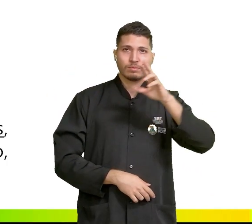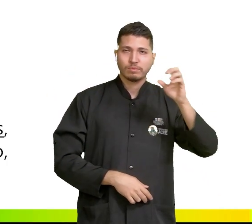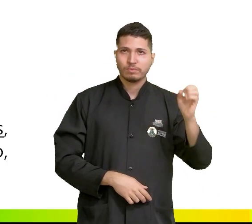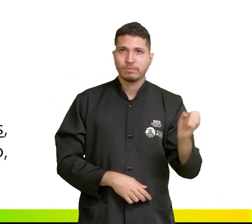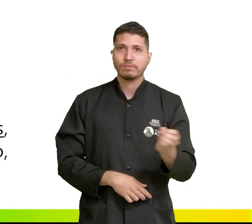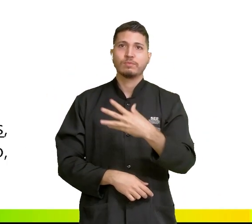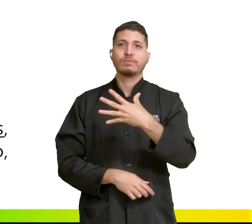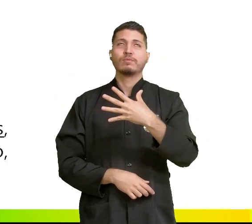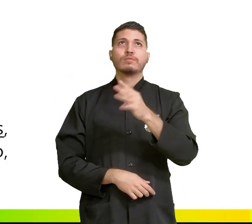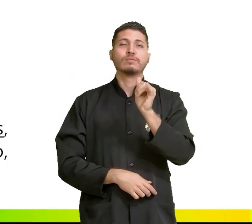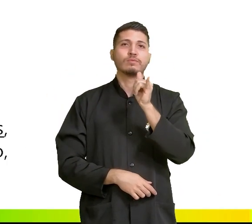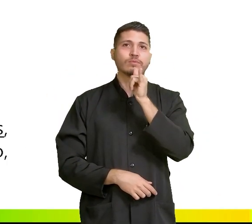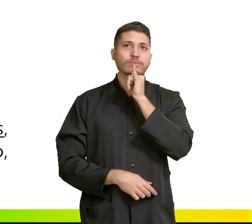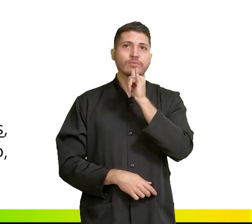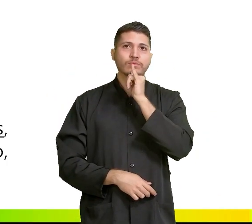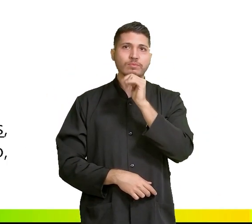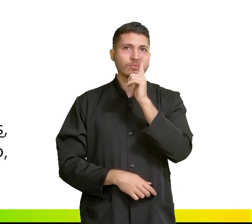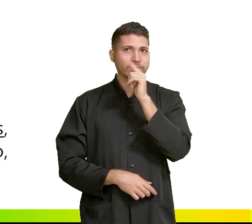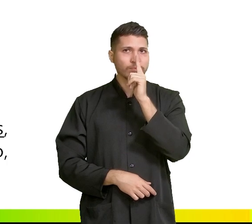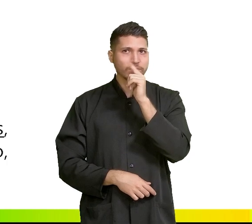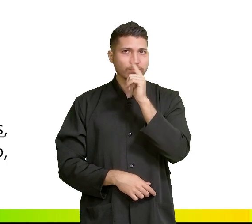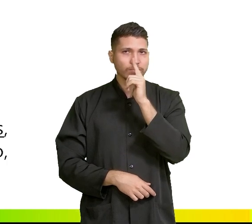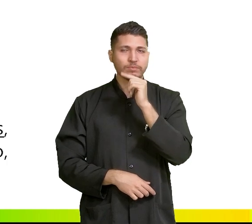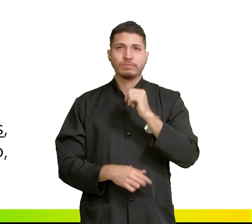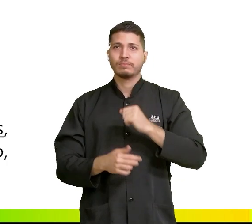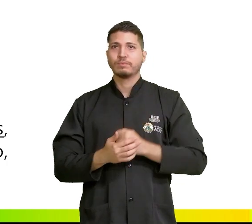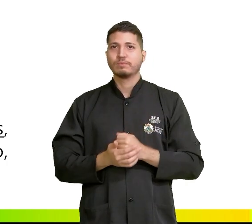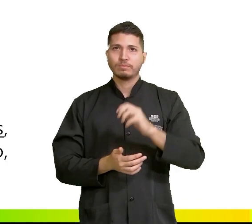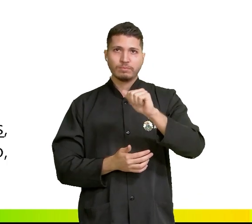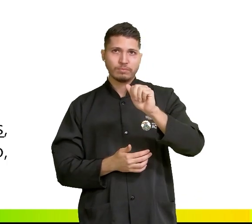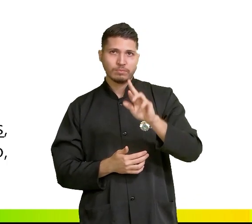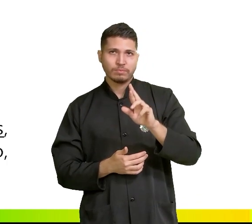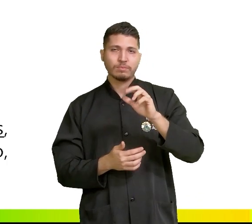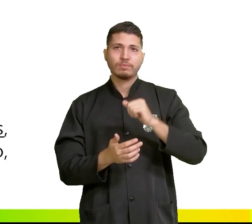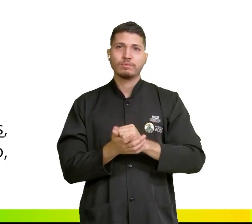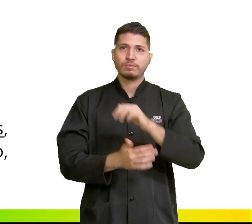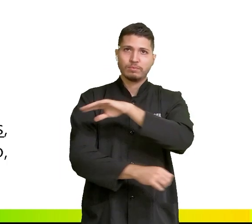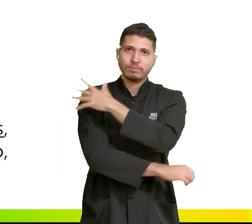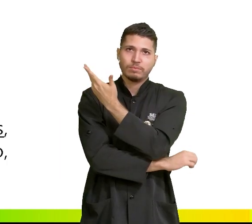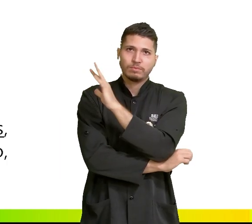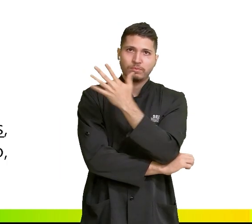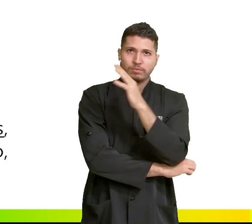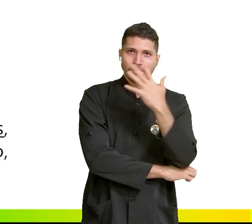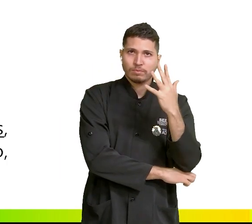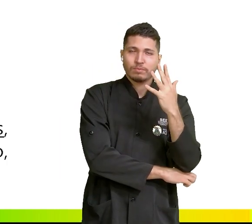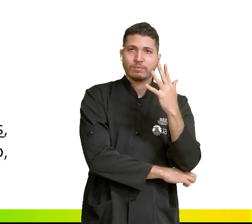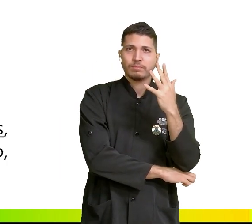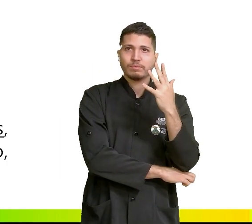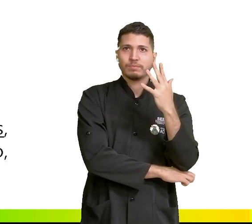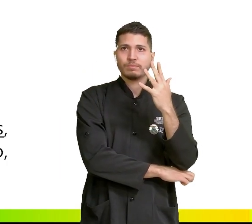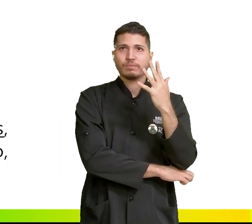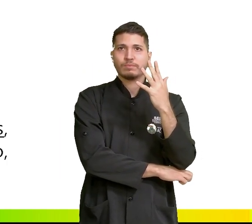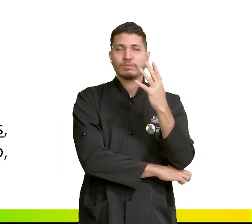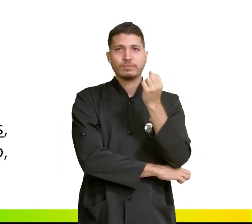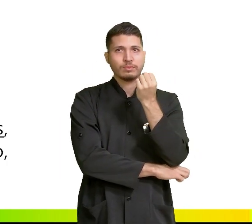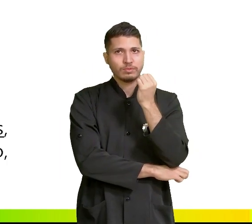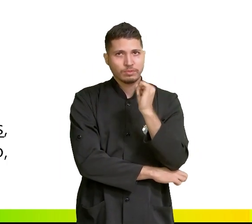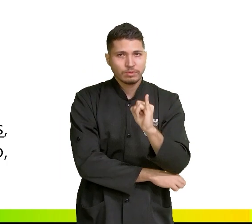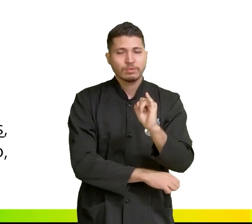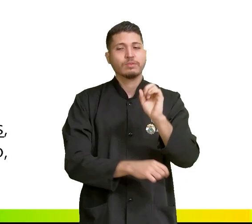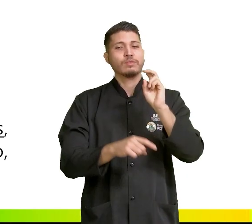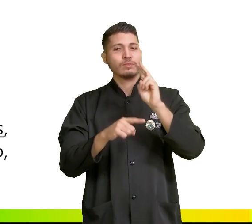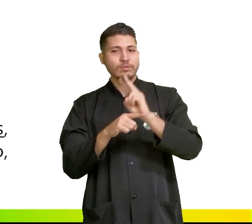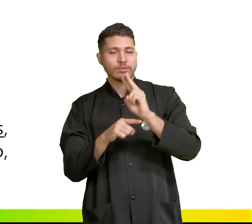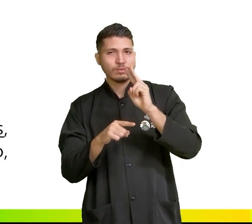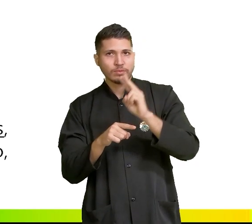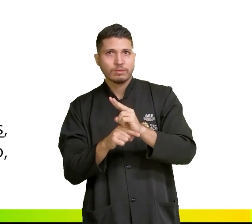como exemplo a água, o ar, as florestas, isso, se bem cuidadas, elas